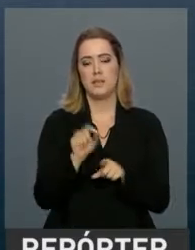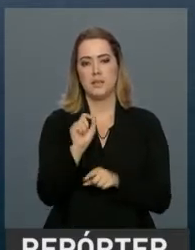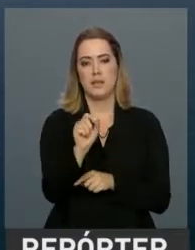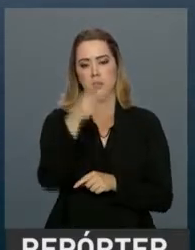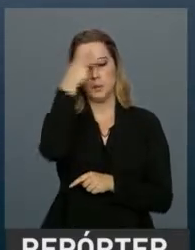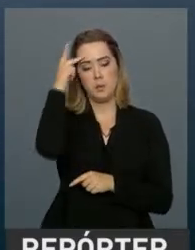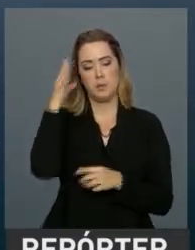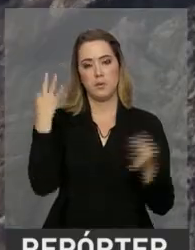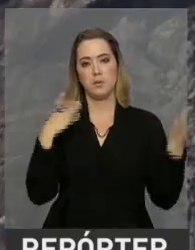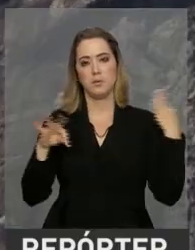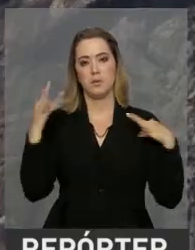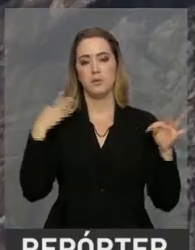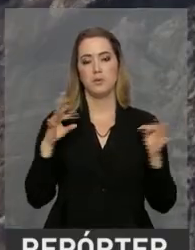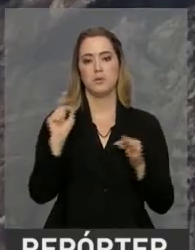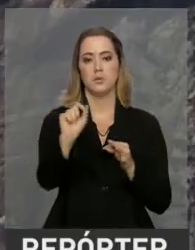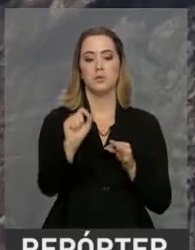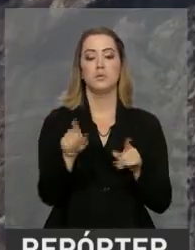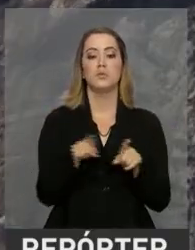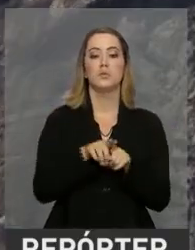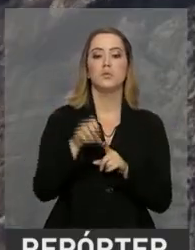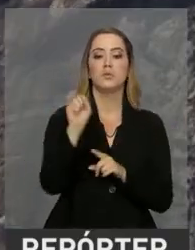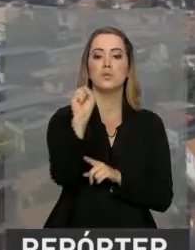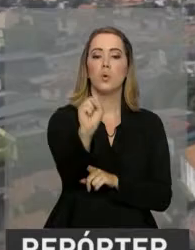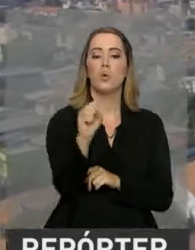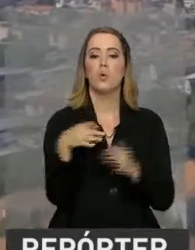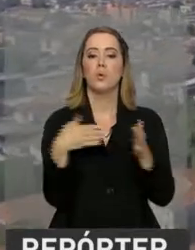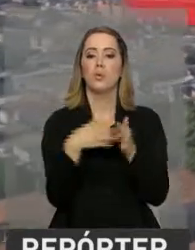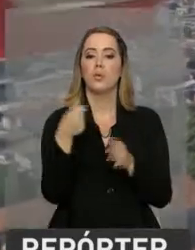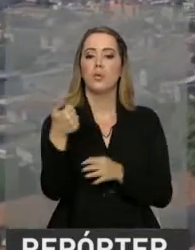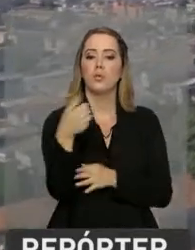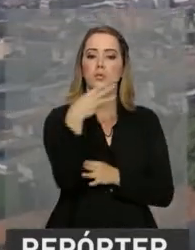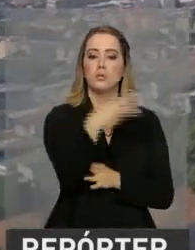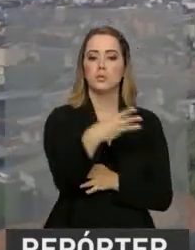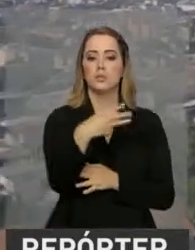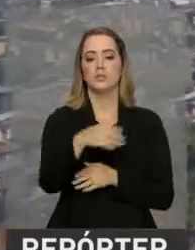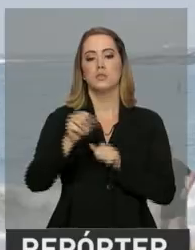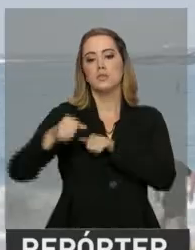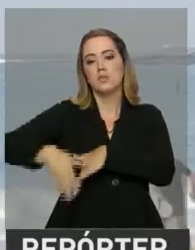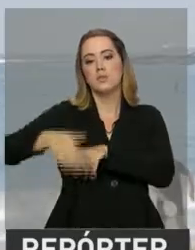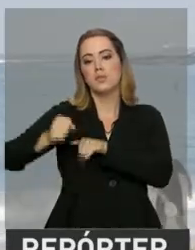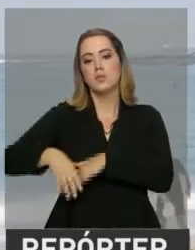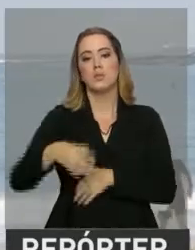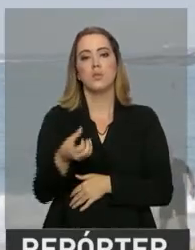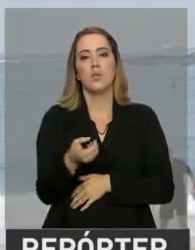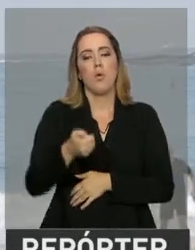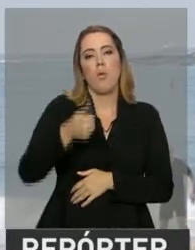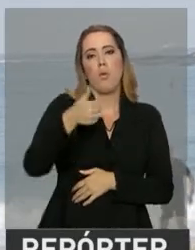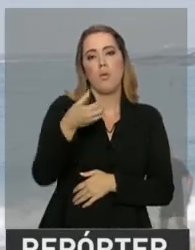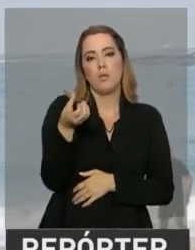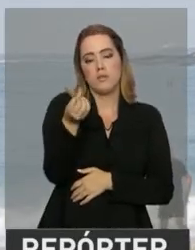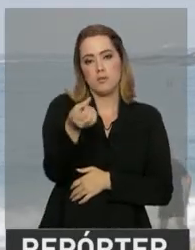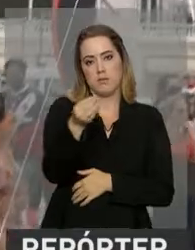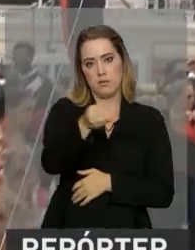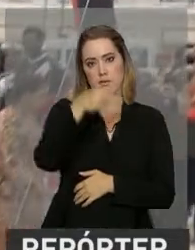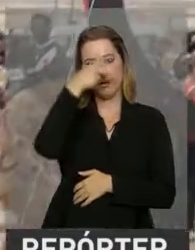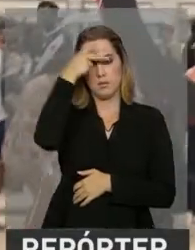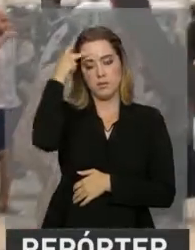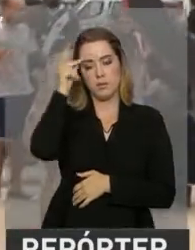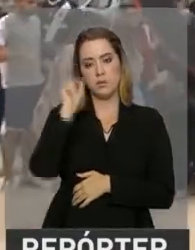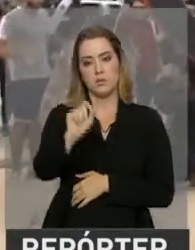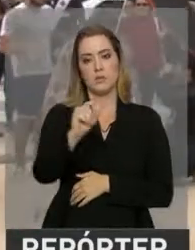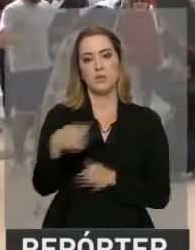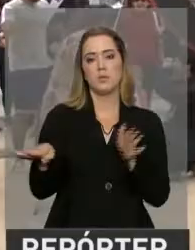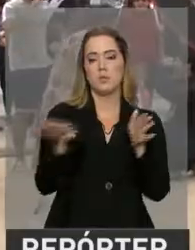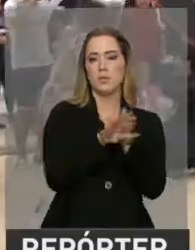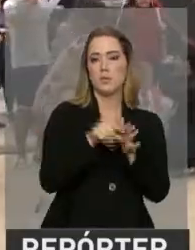turistas foram entrevistados entre os dias 8 e 13 de Setembro quase 60% deles visitaram o Rio pela primeira vez a